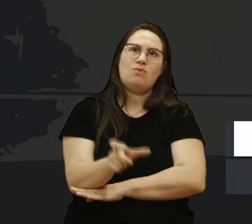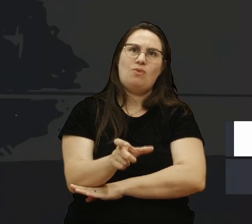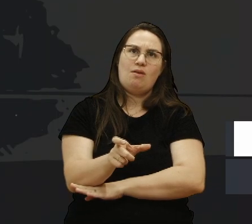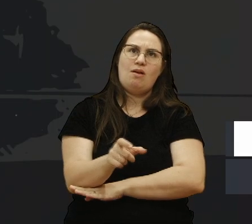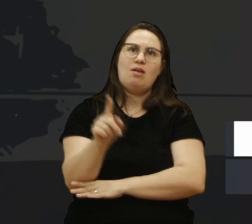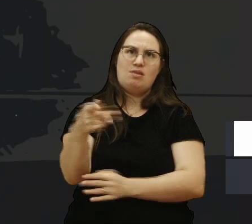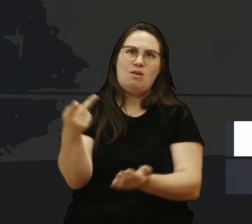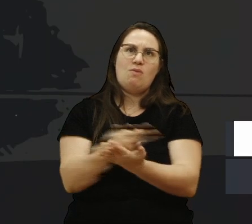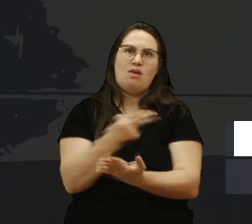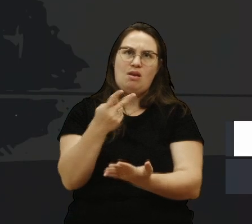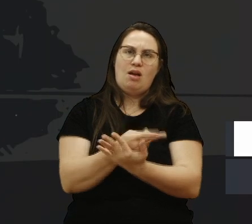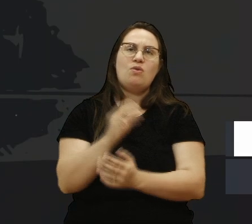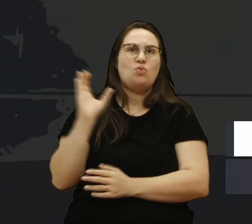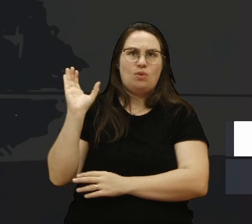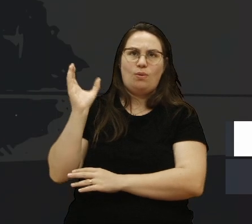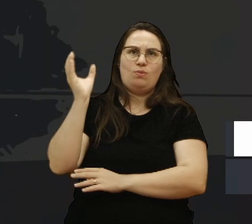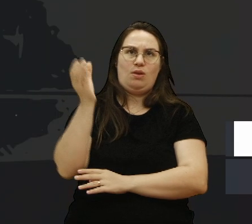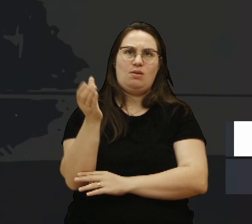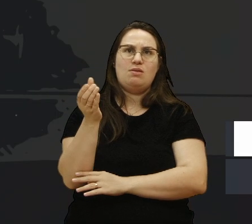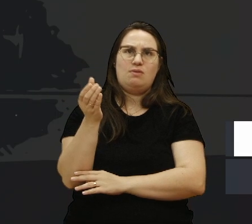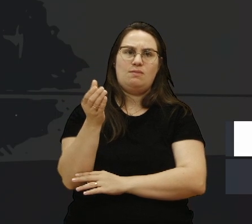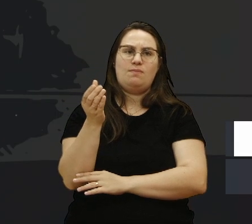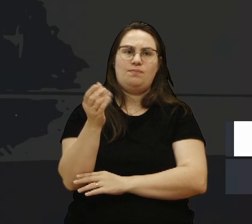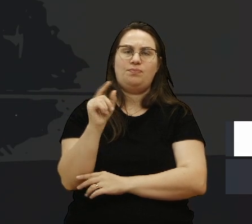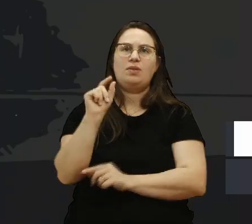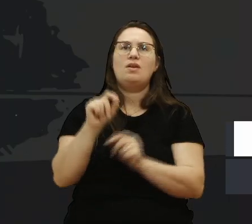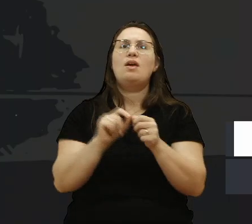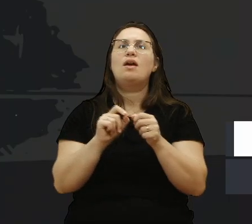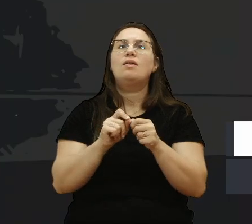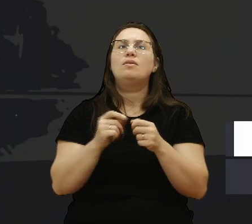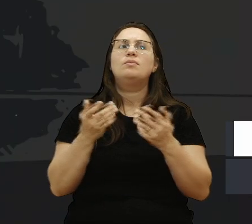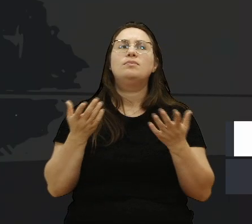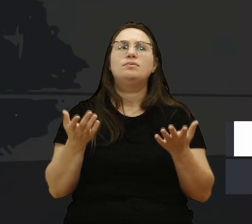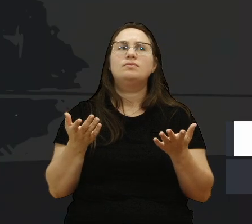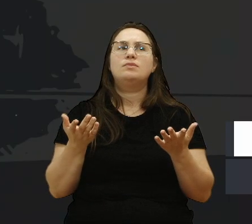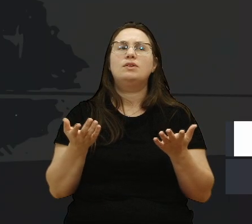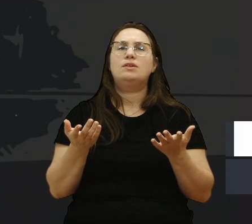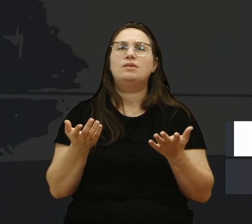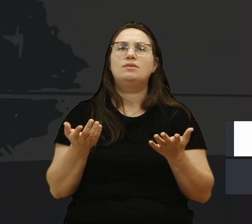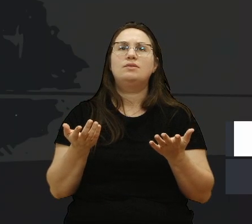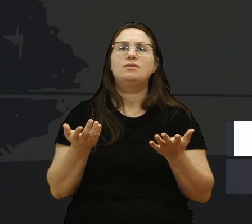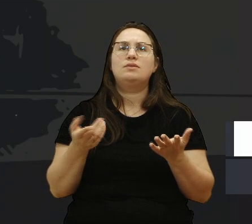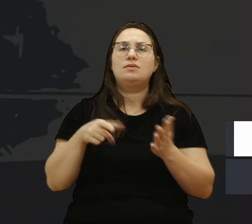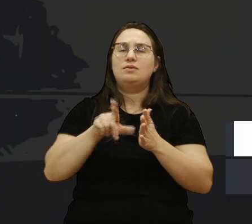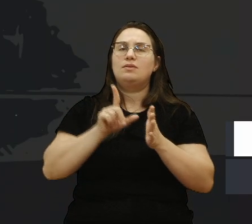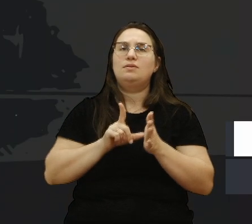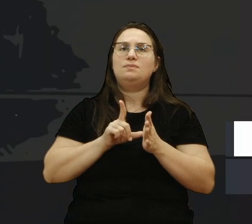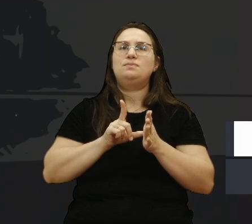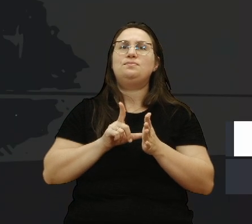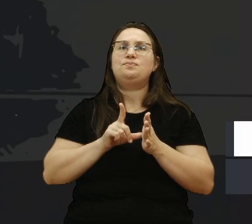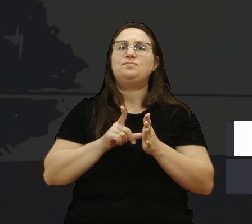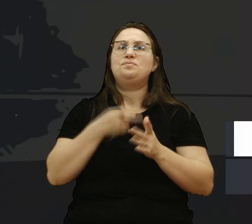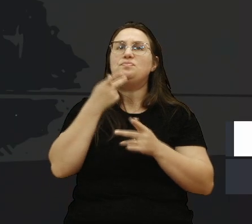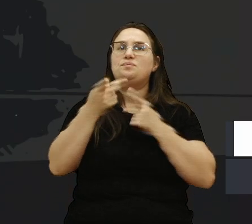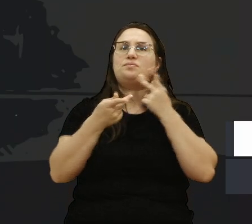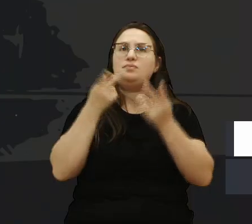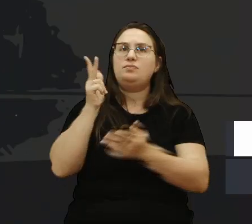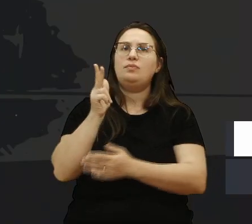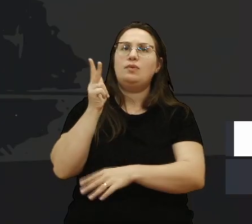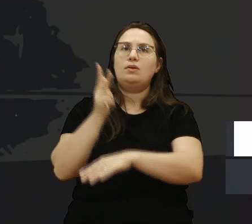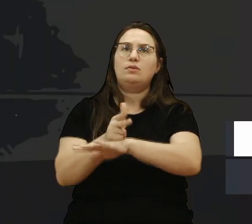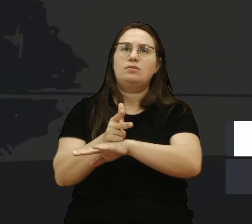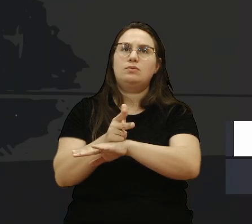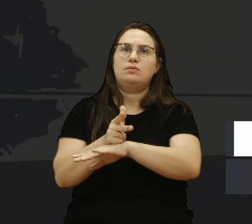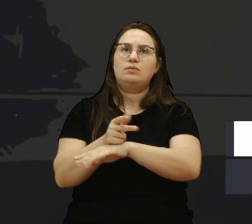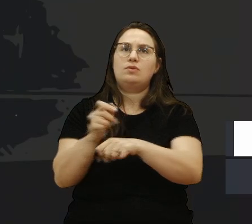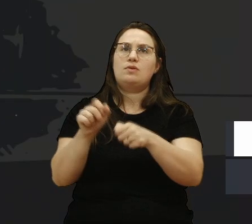É isso que acontece. E aí, senhoras e senhores, Antes de eu continuar, eu quero mostrar um vídeo que eu mesmo